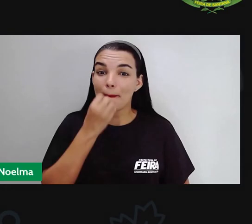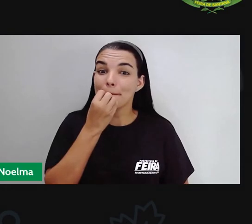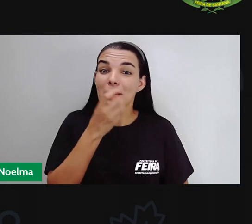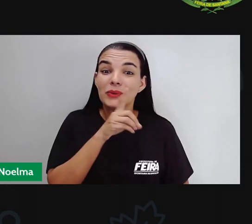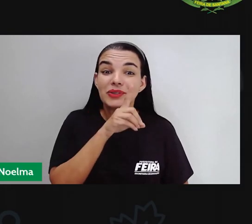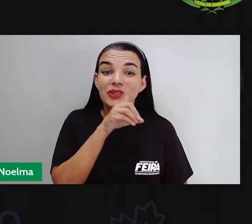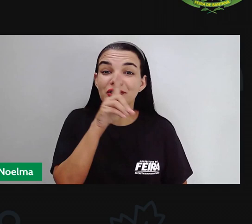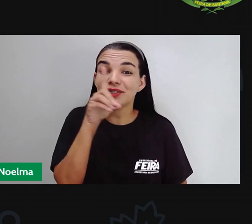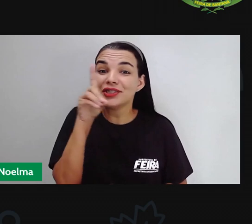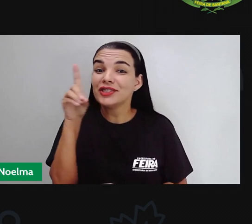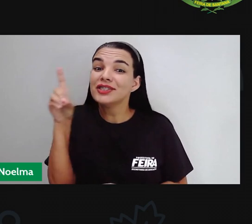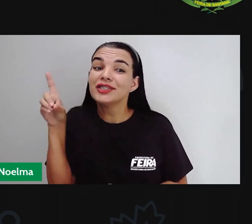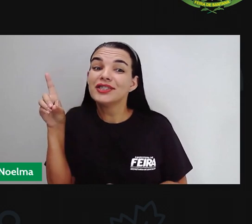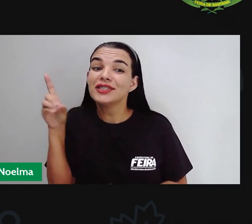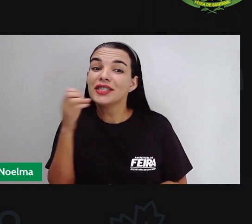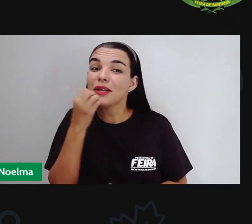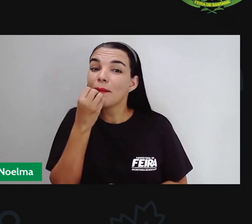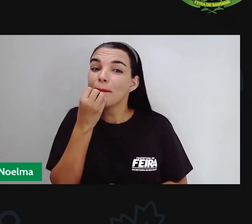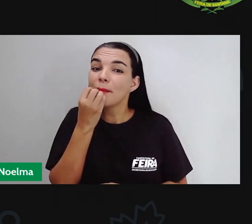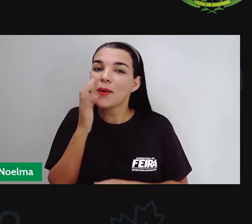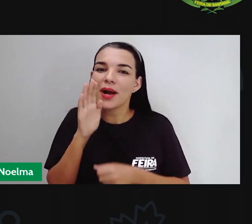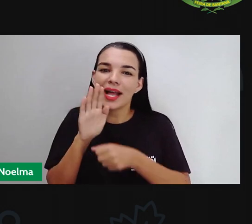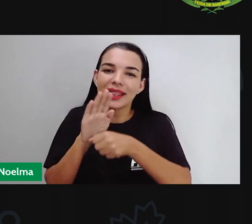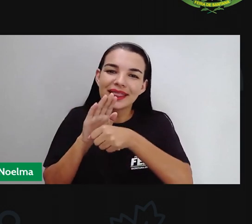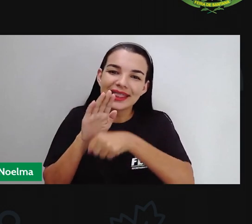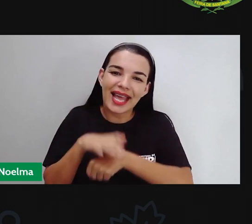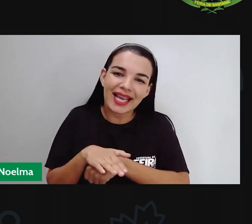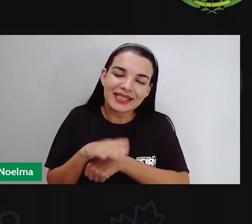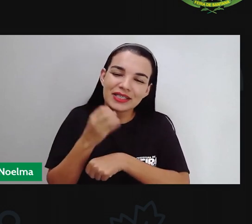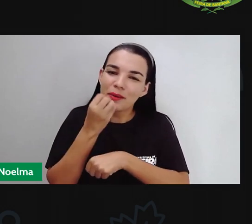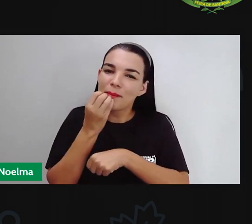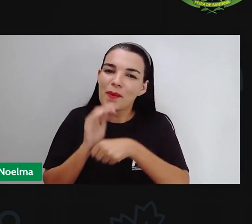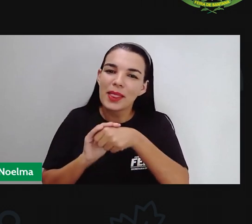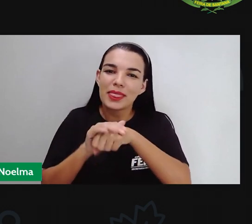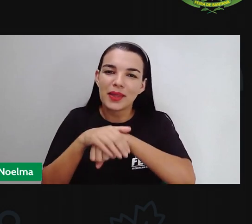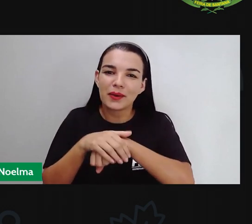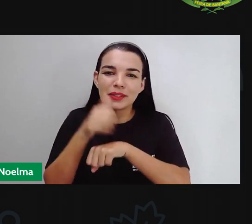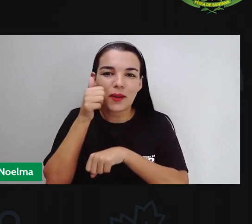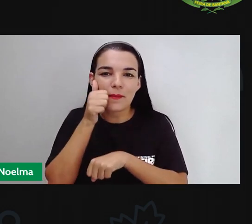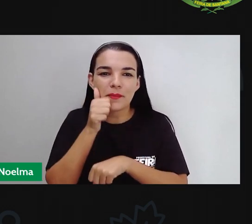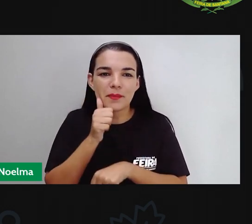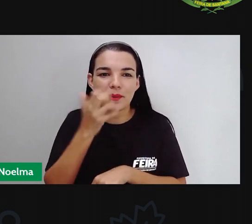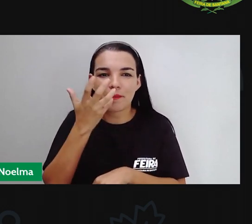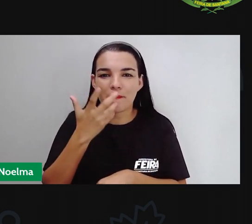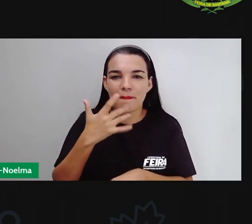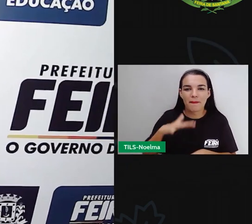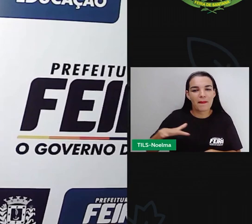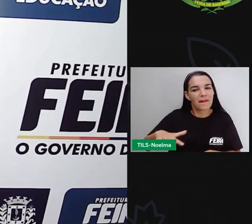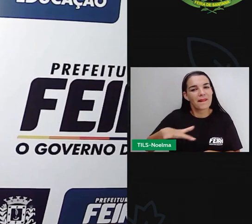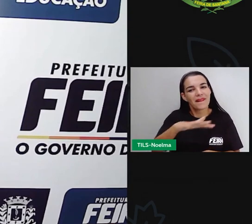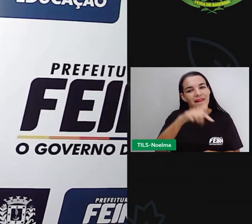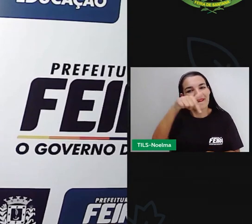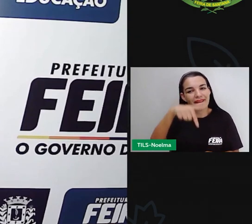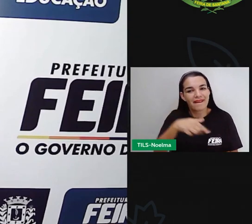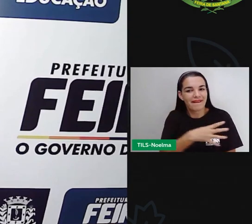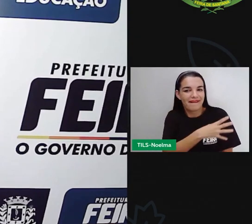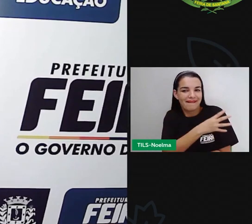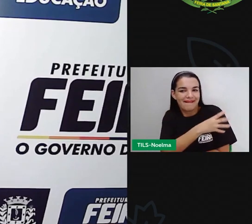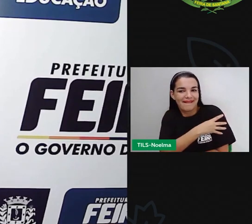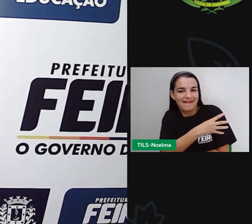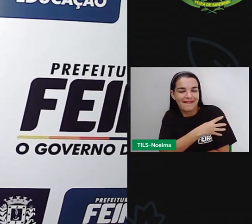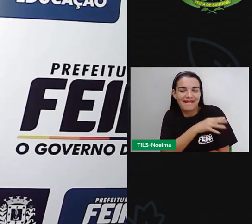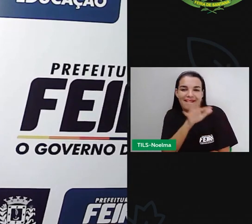Bom dia, boa tarde, boa noite, meninos e meninas, nossos quartos anos da cidade de Feira de